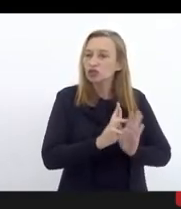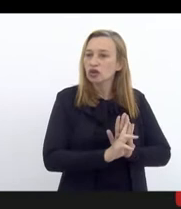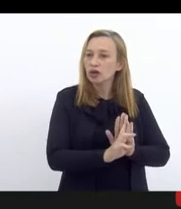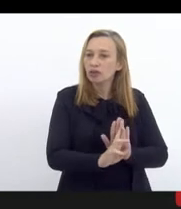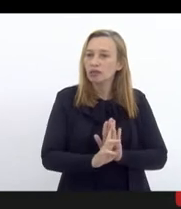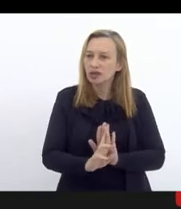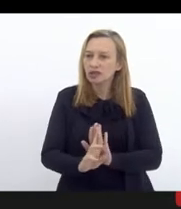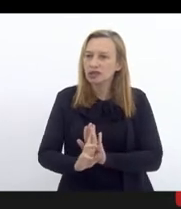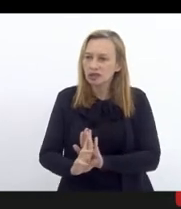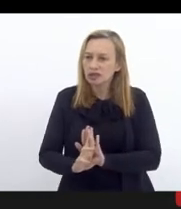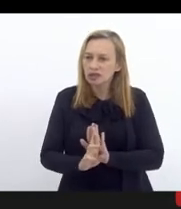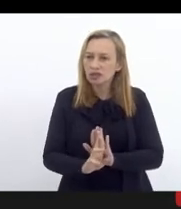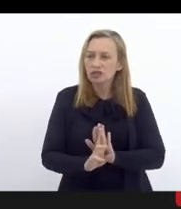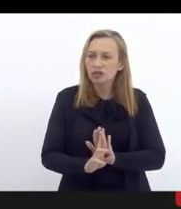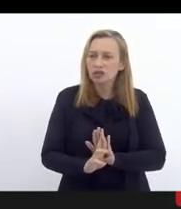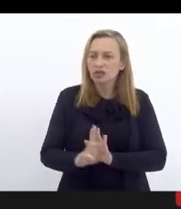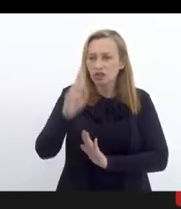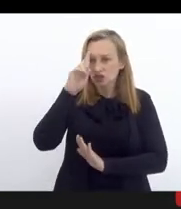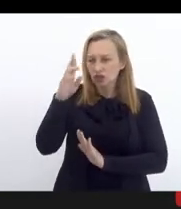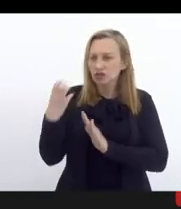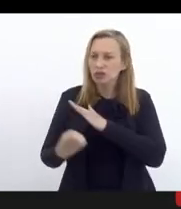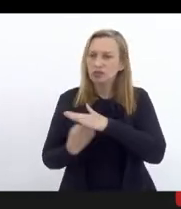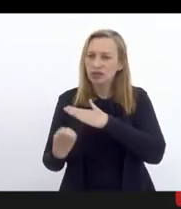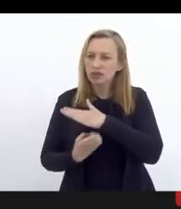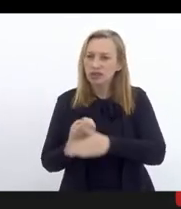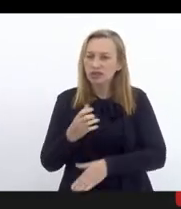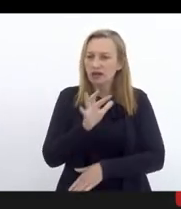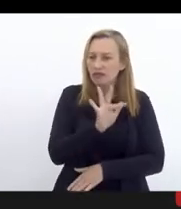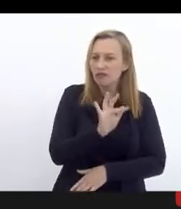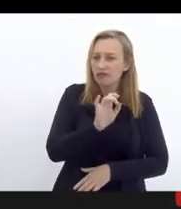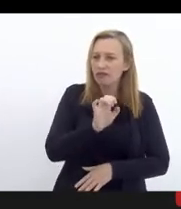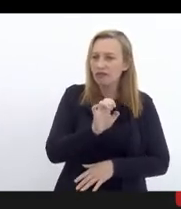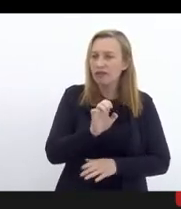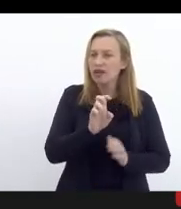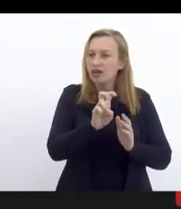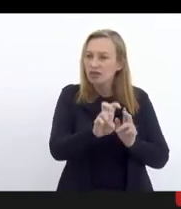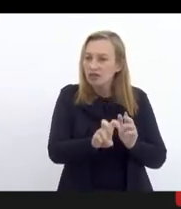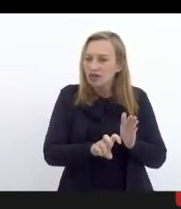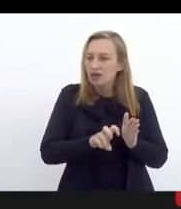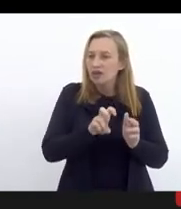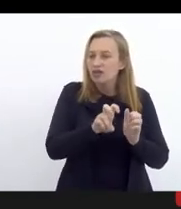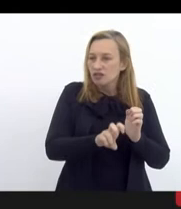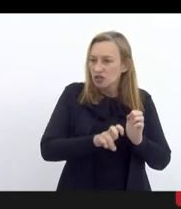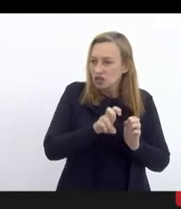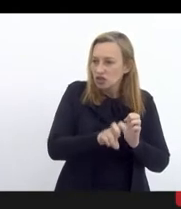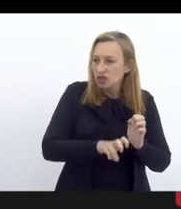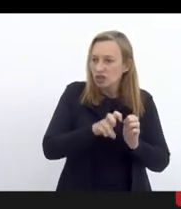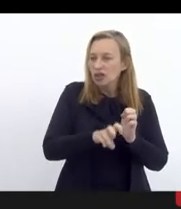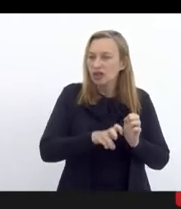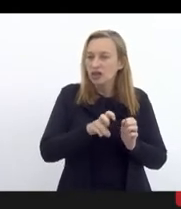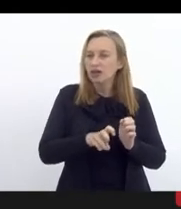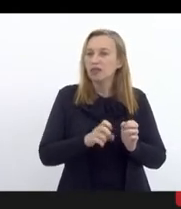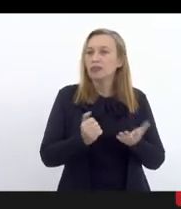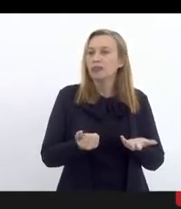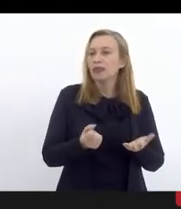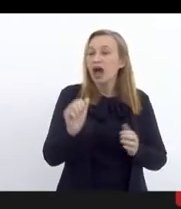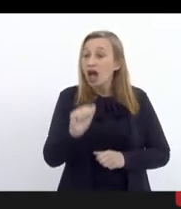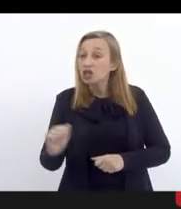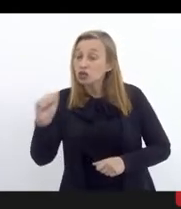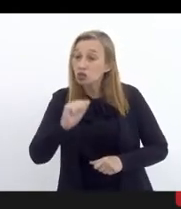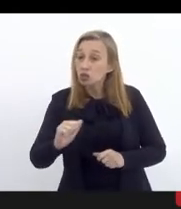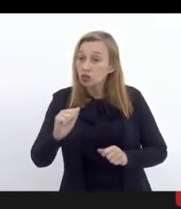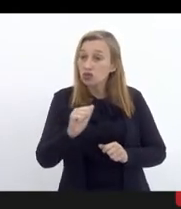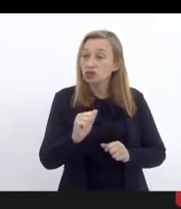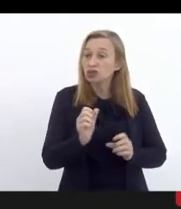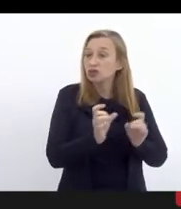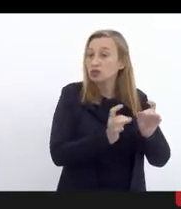do empresariado fluminense, da Pejam, das associações comerciais, a todos os companheiros, especialmente